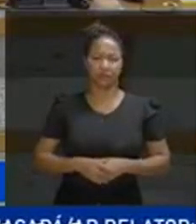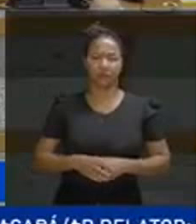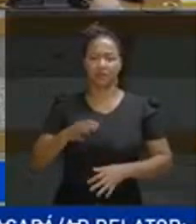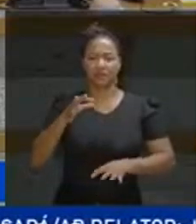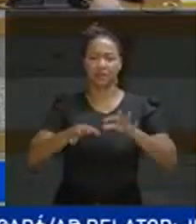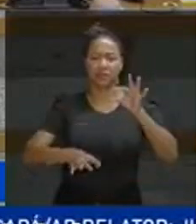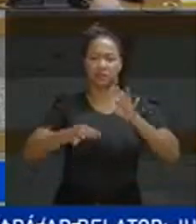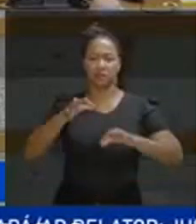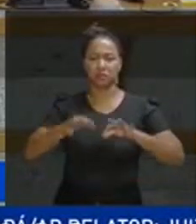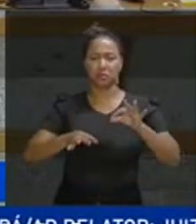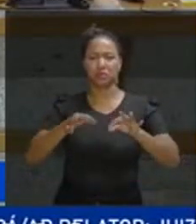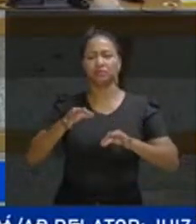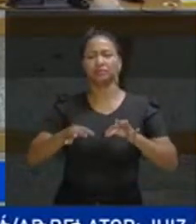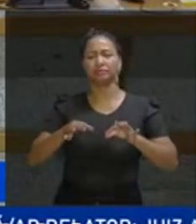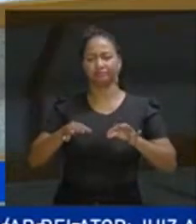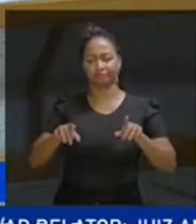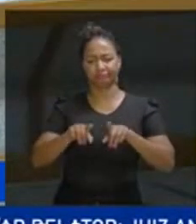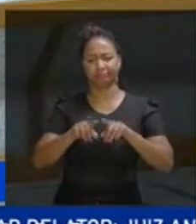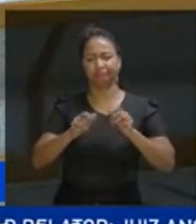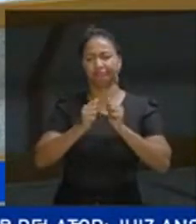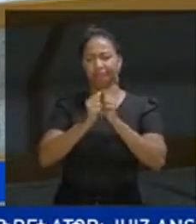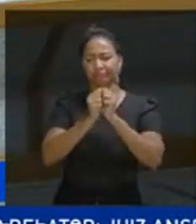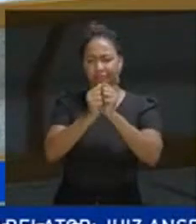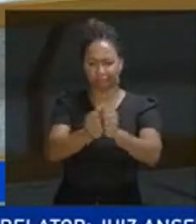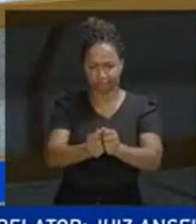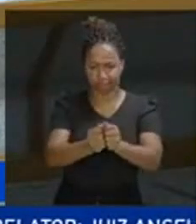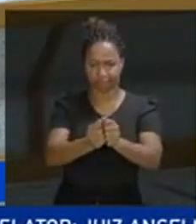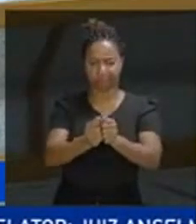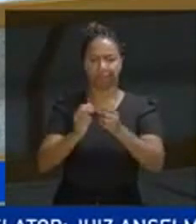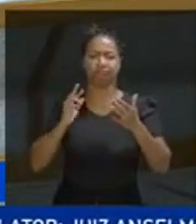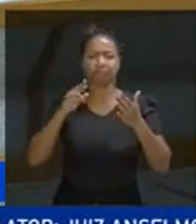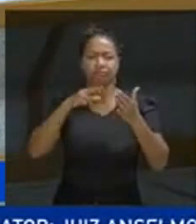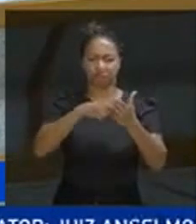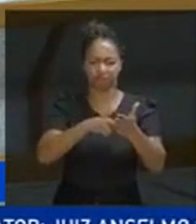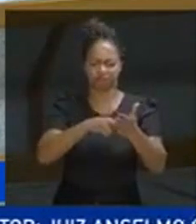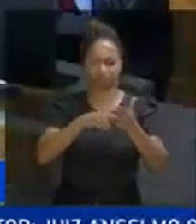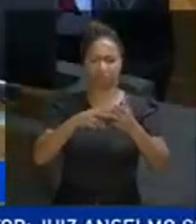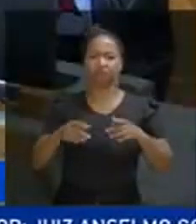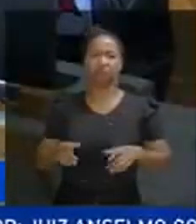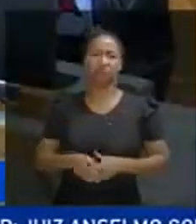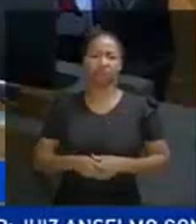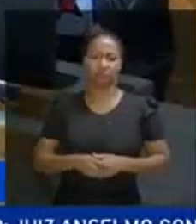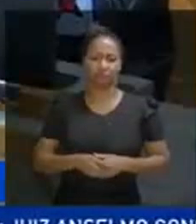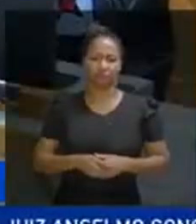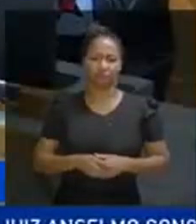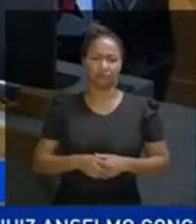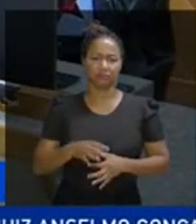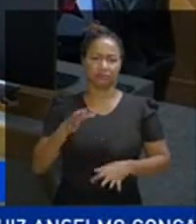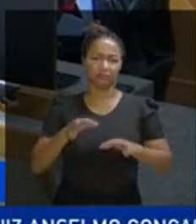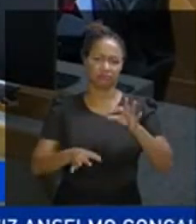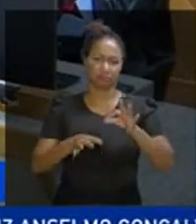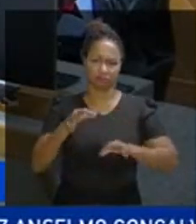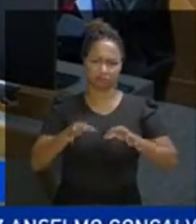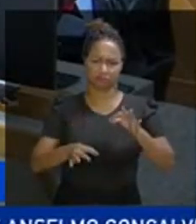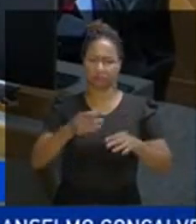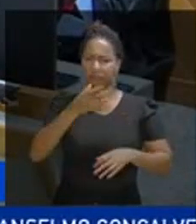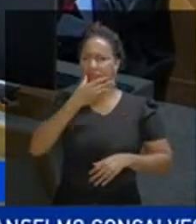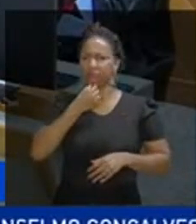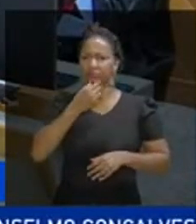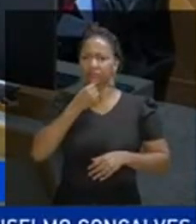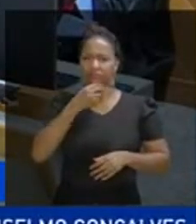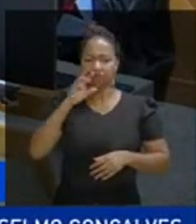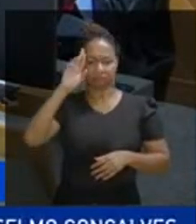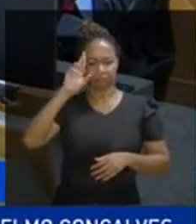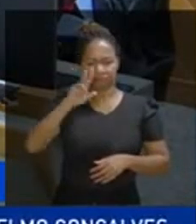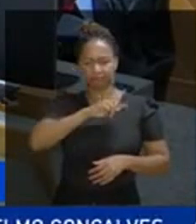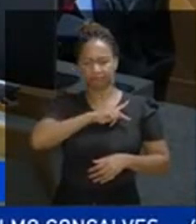Juíza Tina Souza. Acompanho o relator, Excelência. Juiz Carlos Fernando.